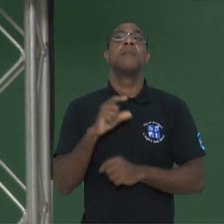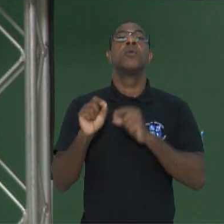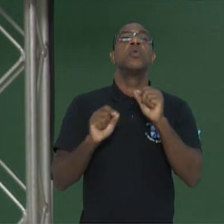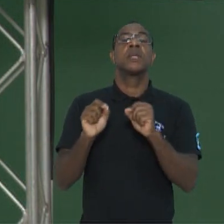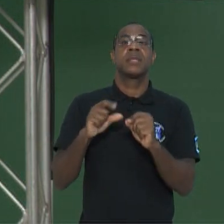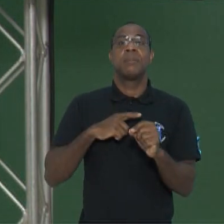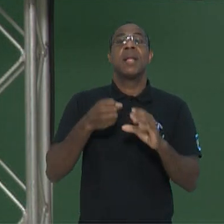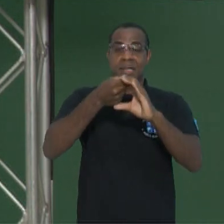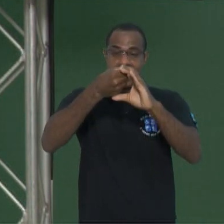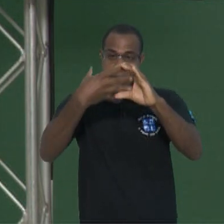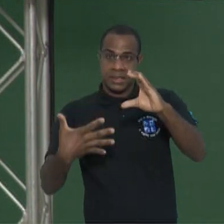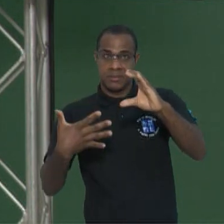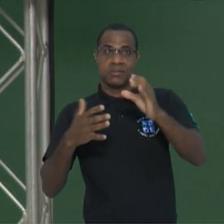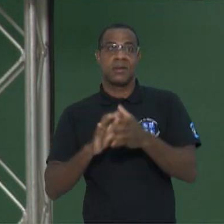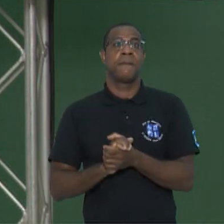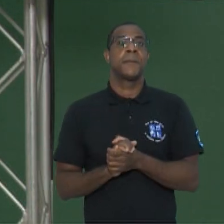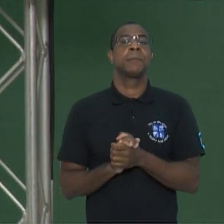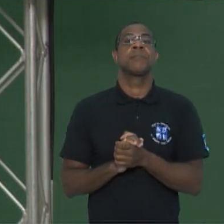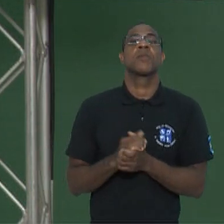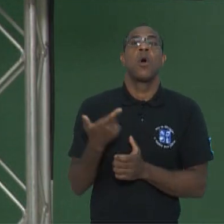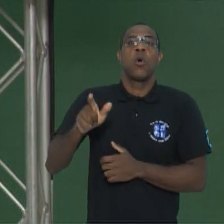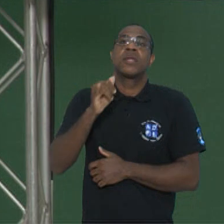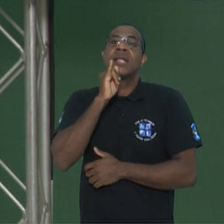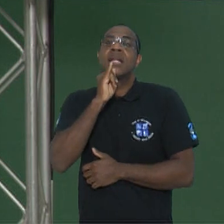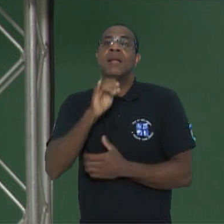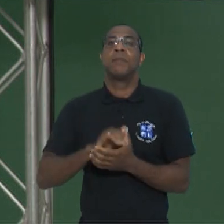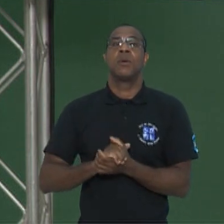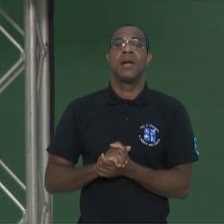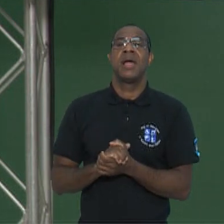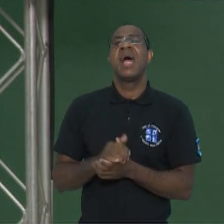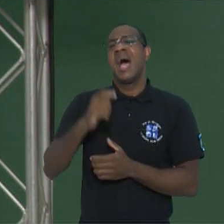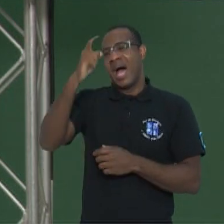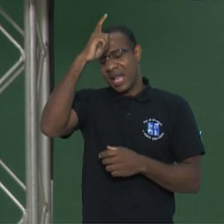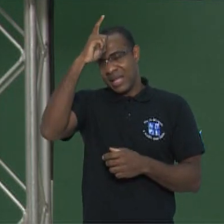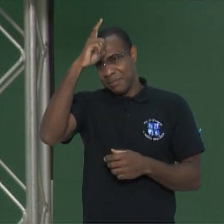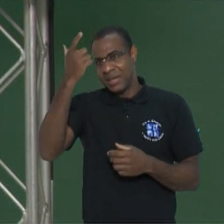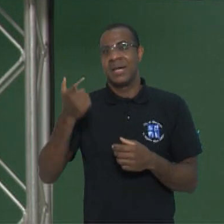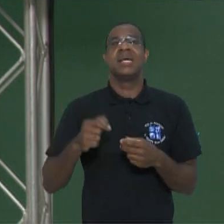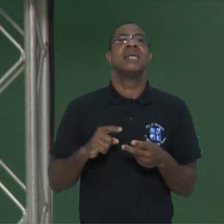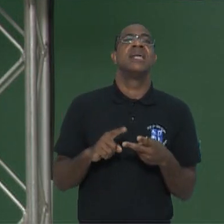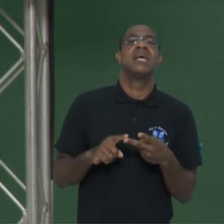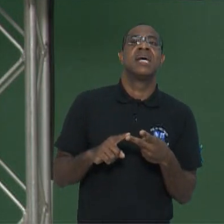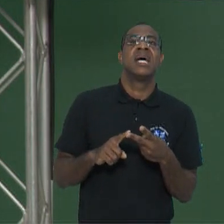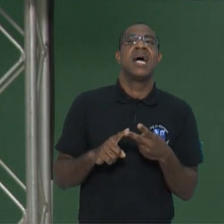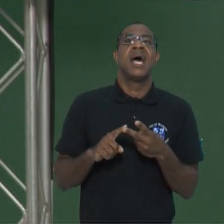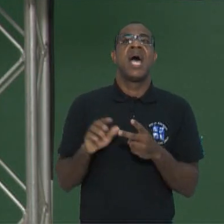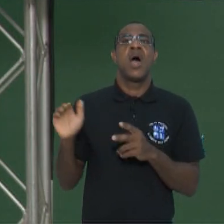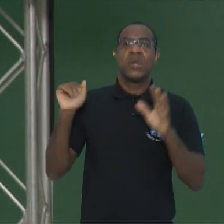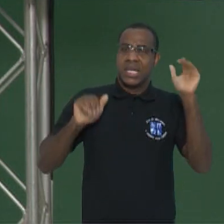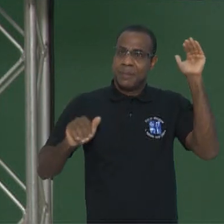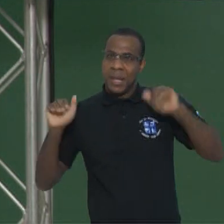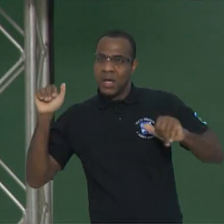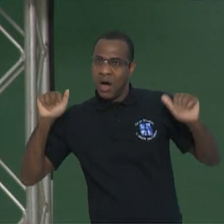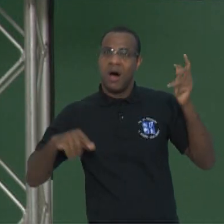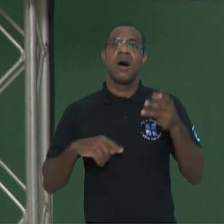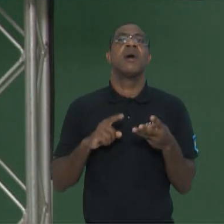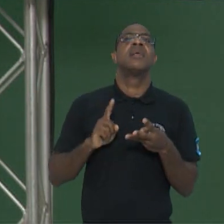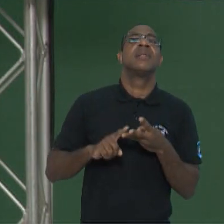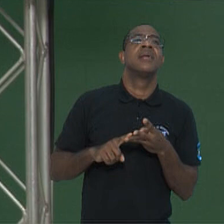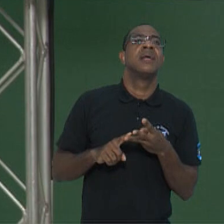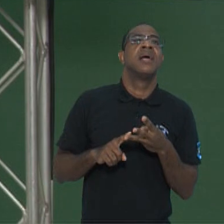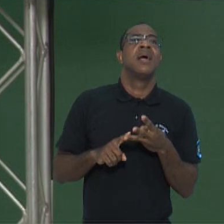essas características, né? Outros exemplos ali, alemães, os espanhóis, que tem algumas partes ali em